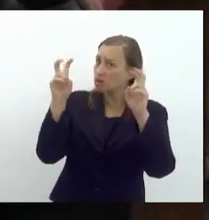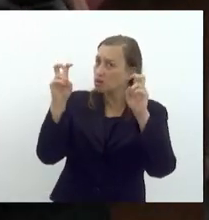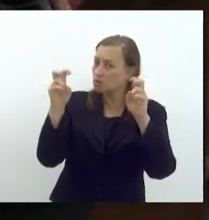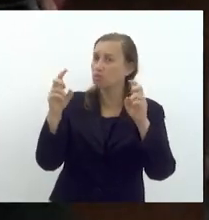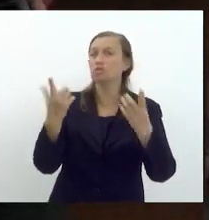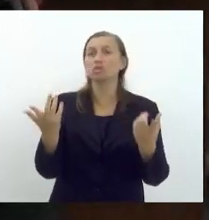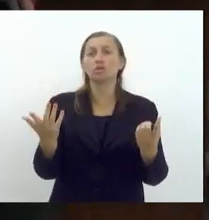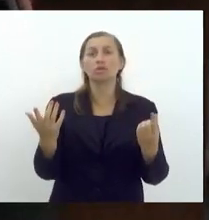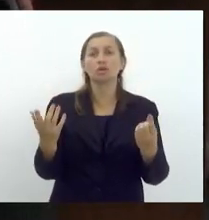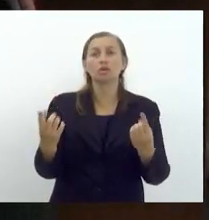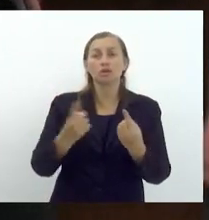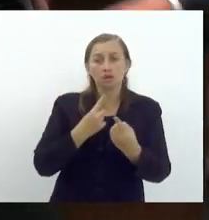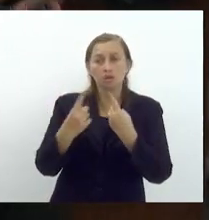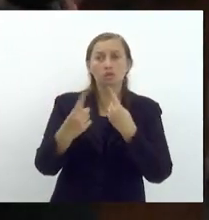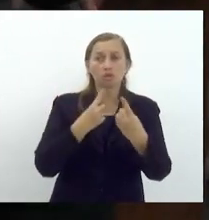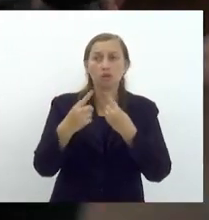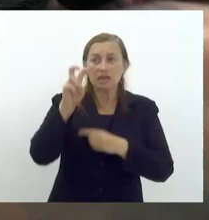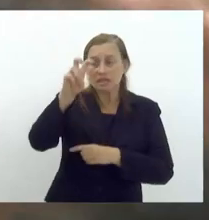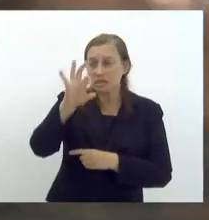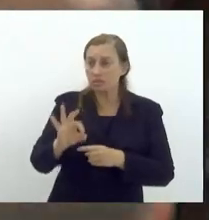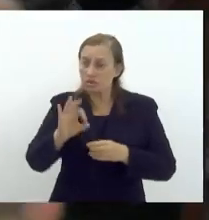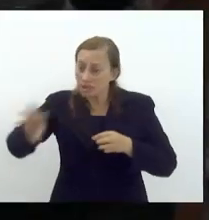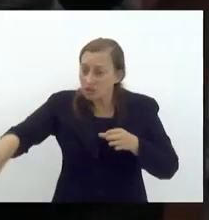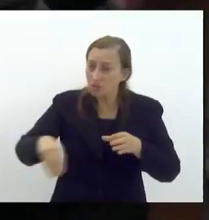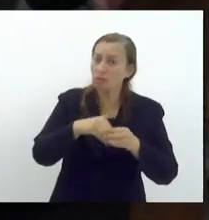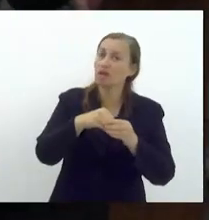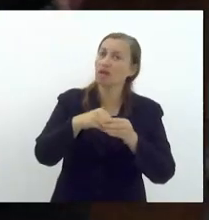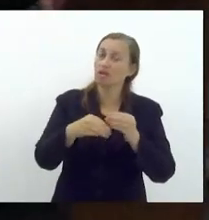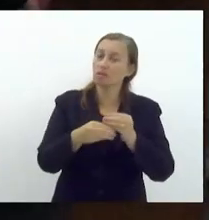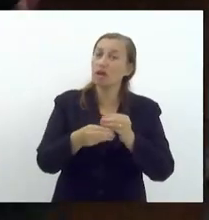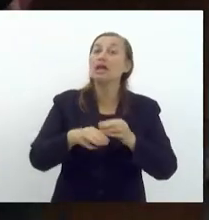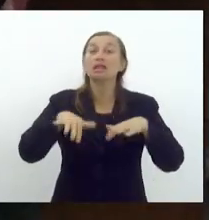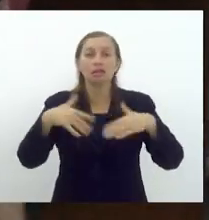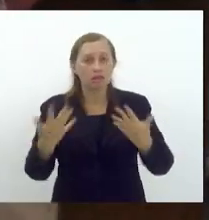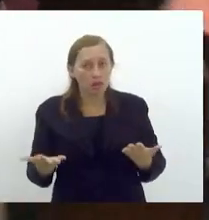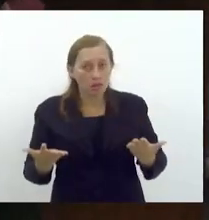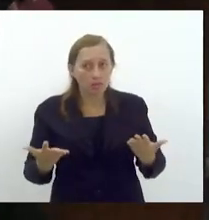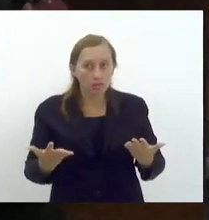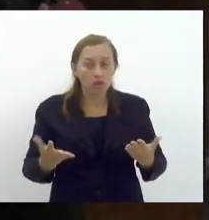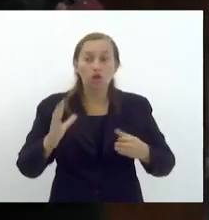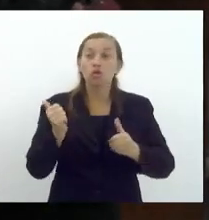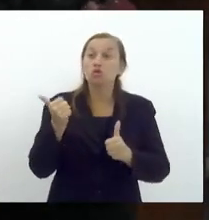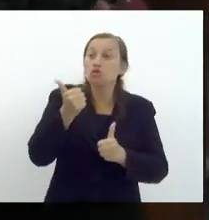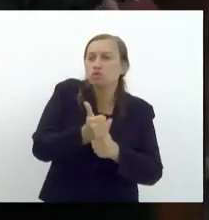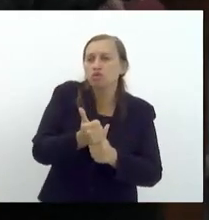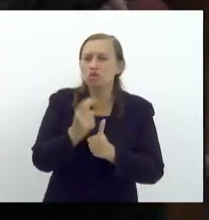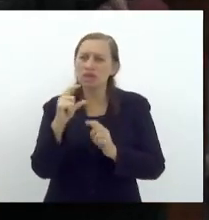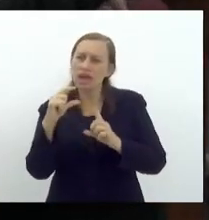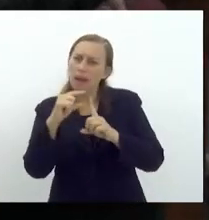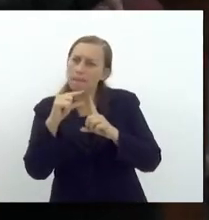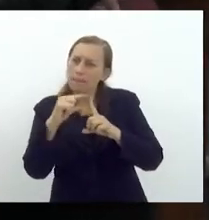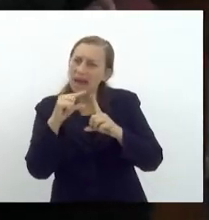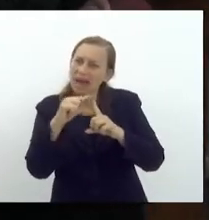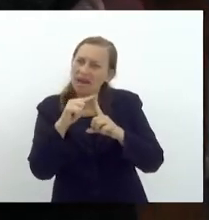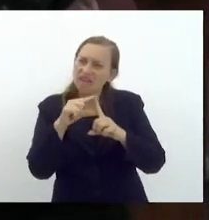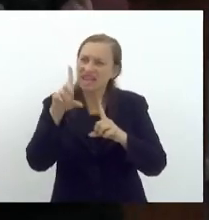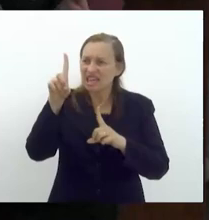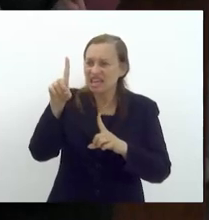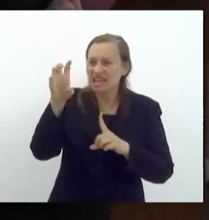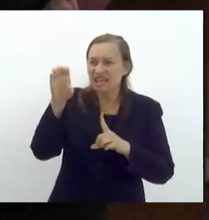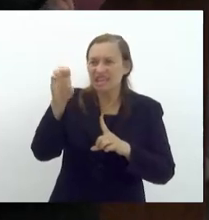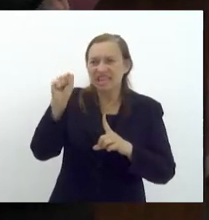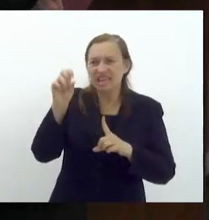intermédio vossa excelência vinculasse 5% sem superados então é substituir a palavra destinará